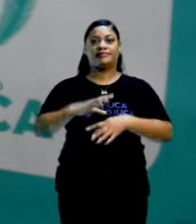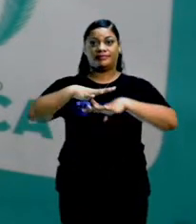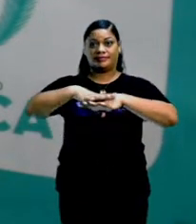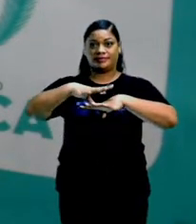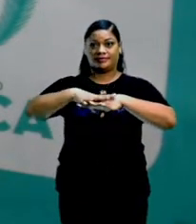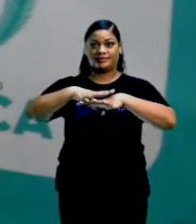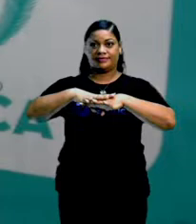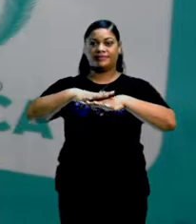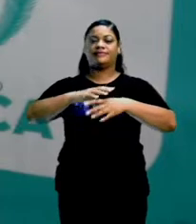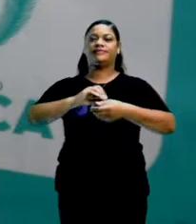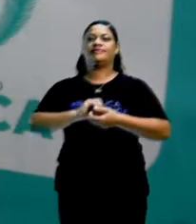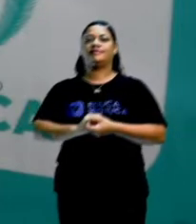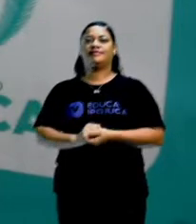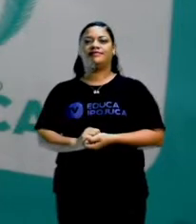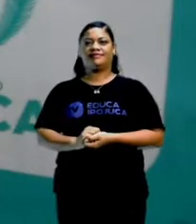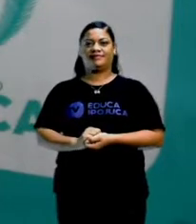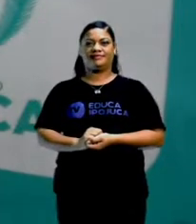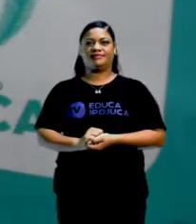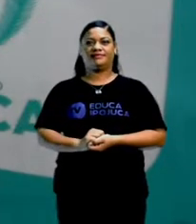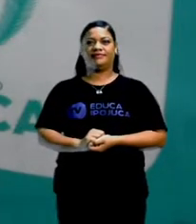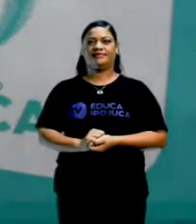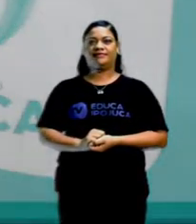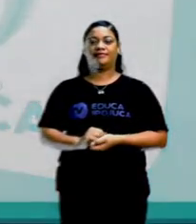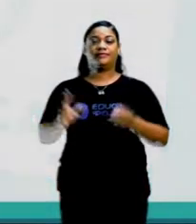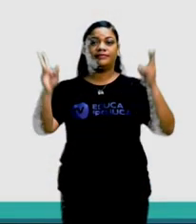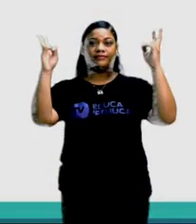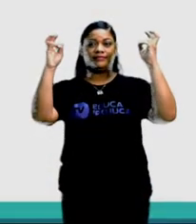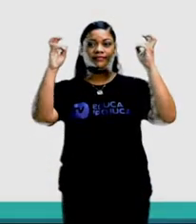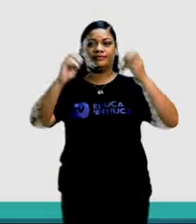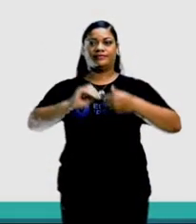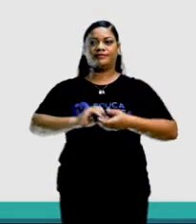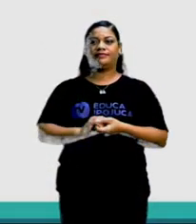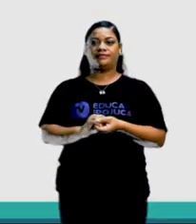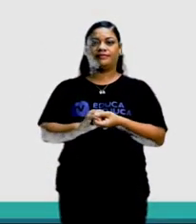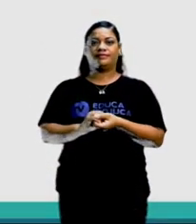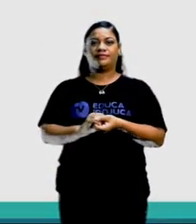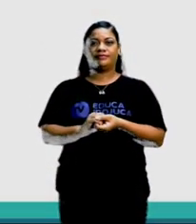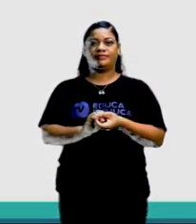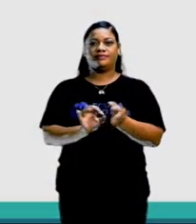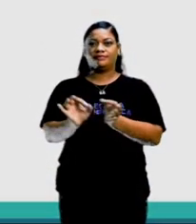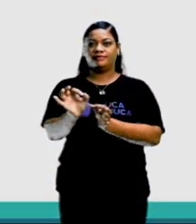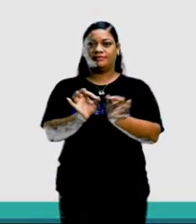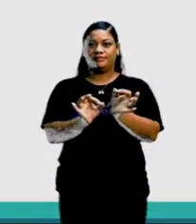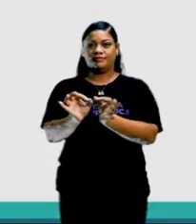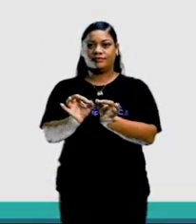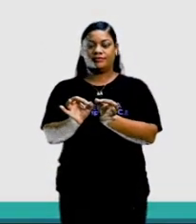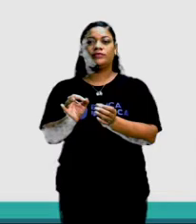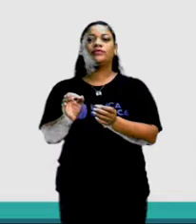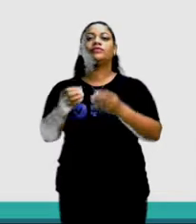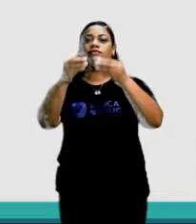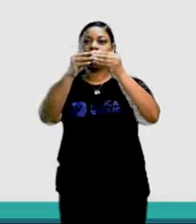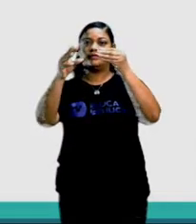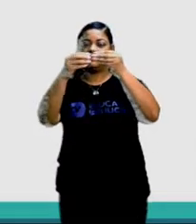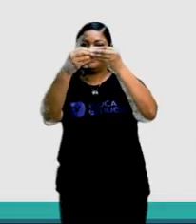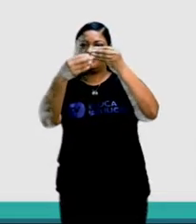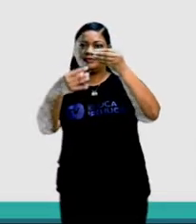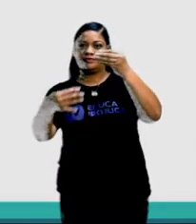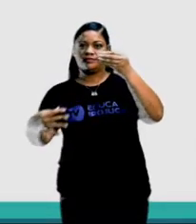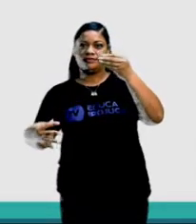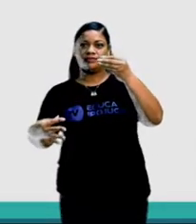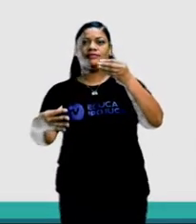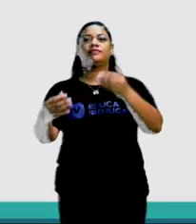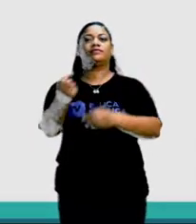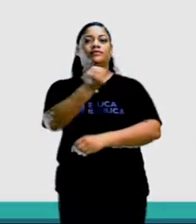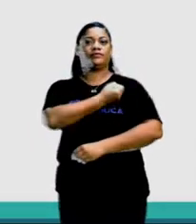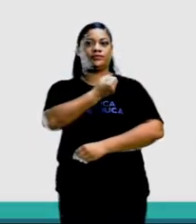a EJA da fase 1, com o tema composições e decomposição de números de